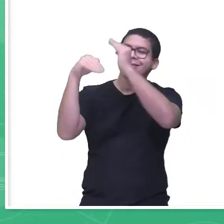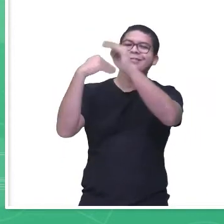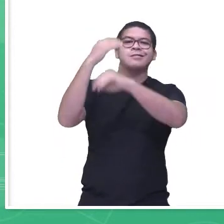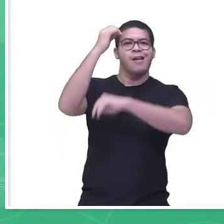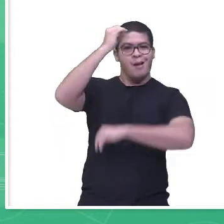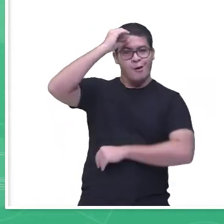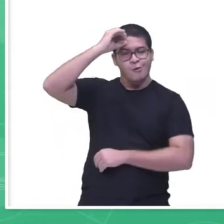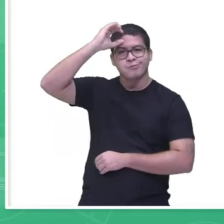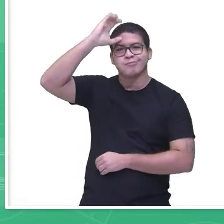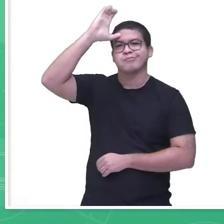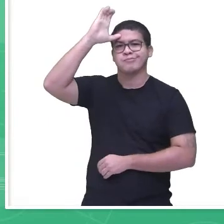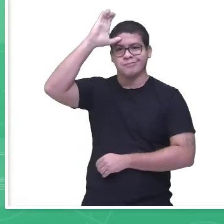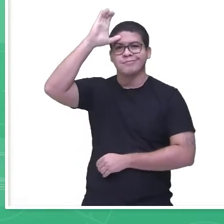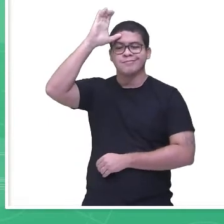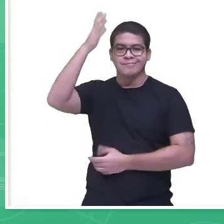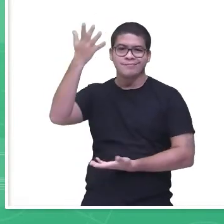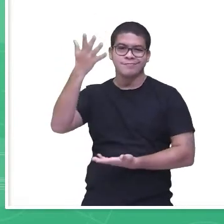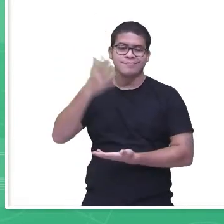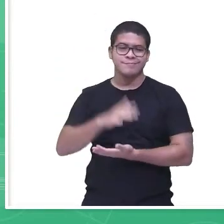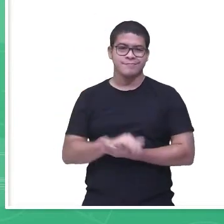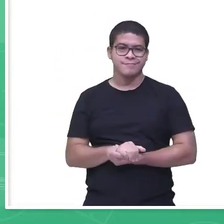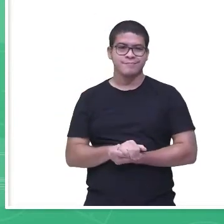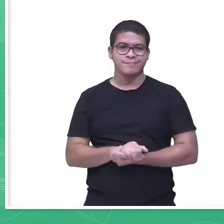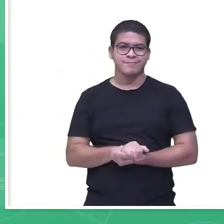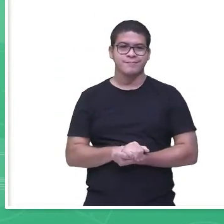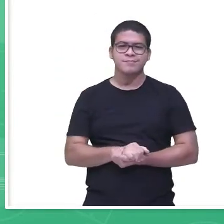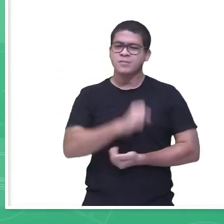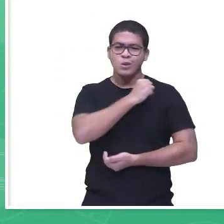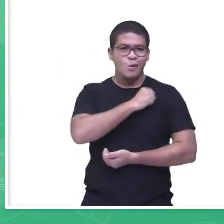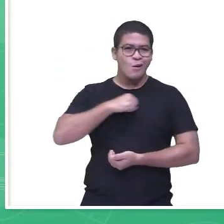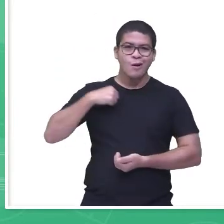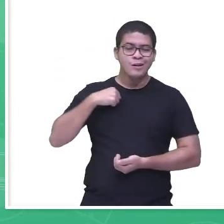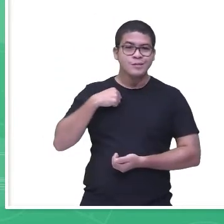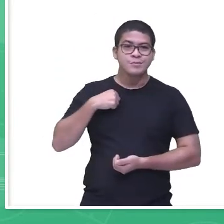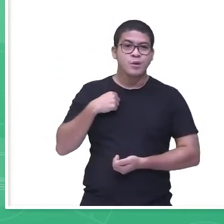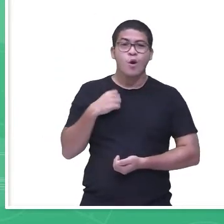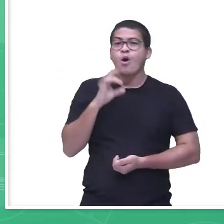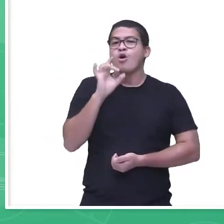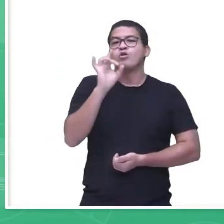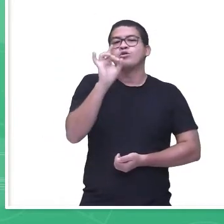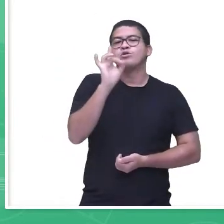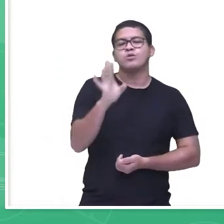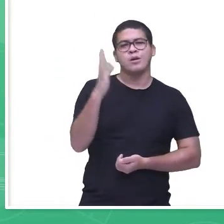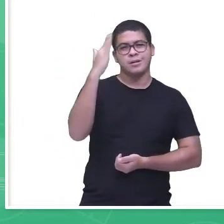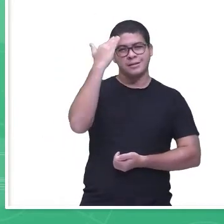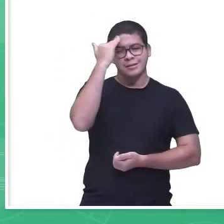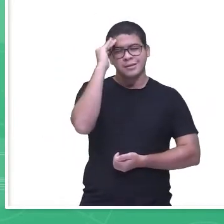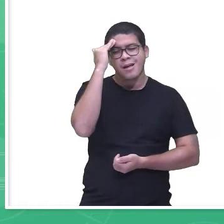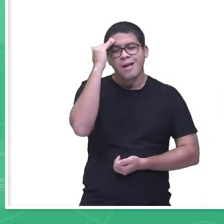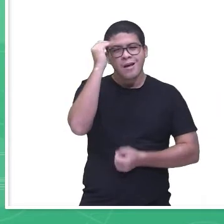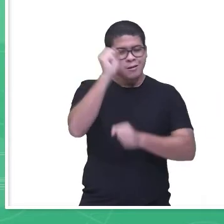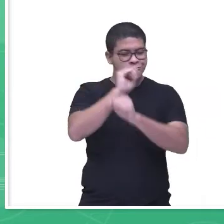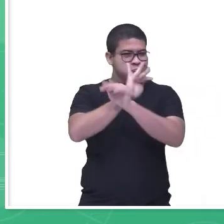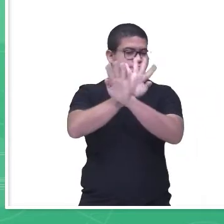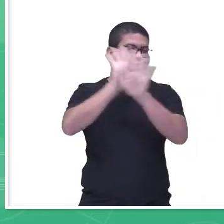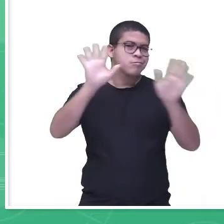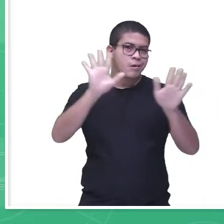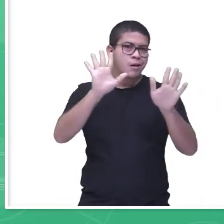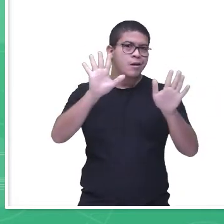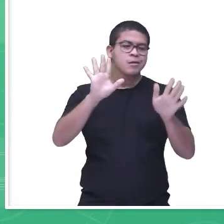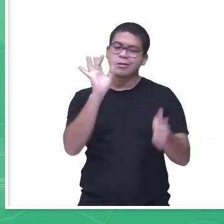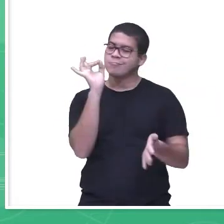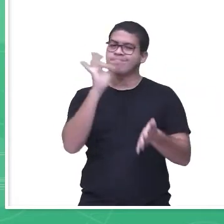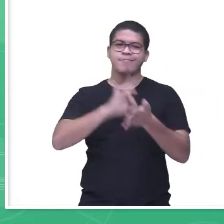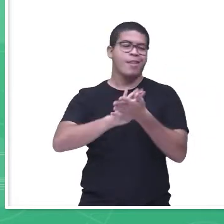tem. É essa a ideia. Por isso que Sócrates fala, eu só sei que nada sei, mas eu sei que eu sei, né?